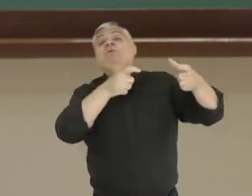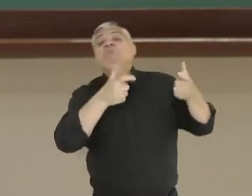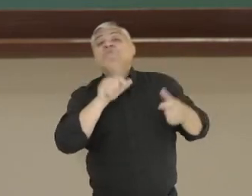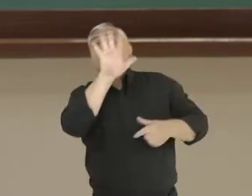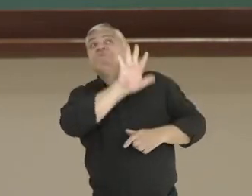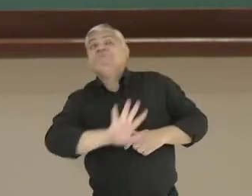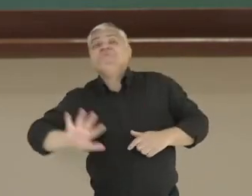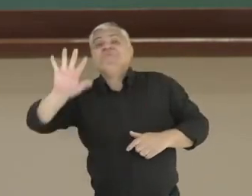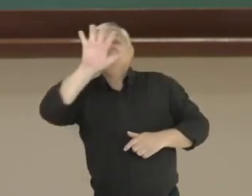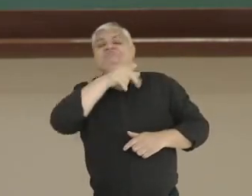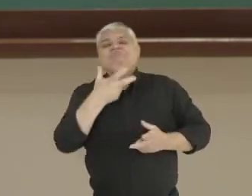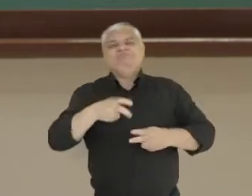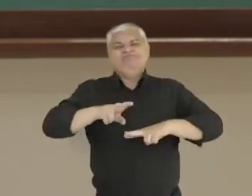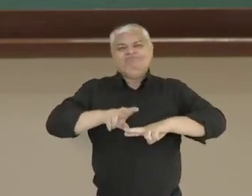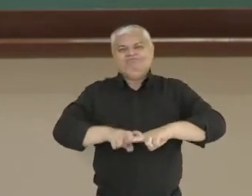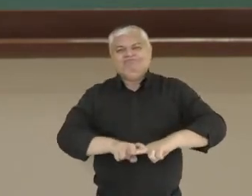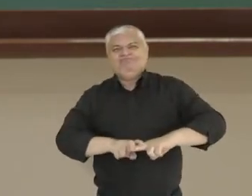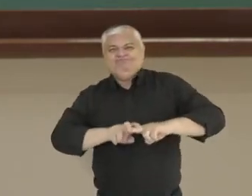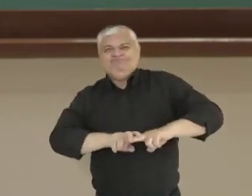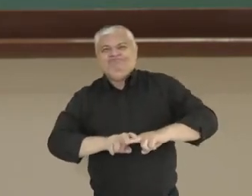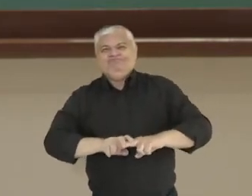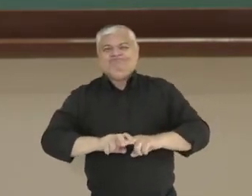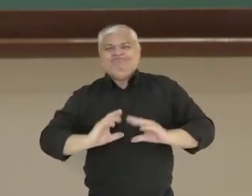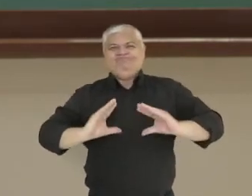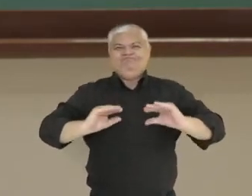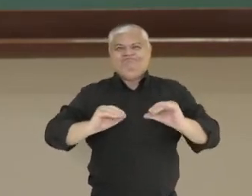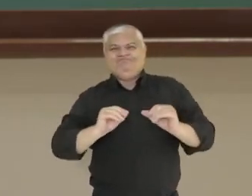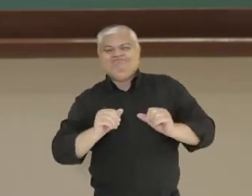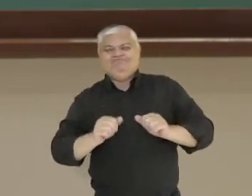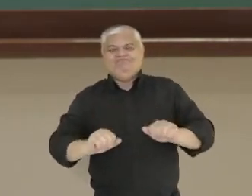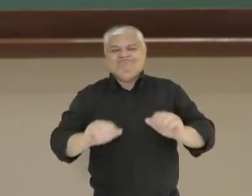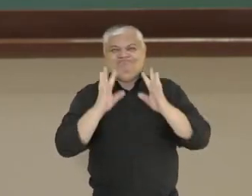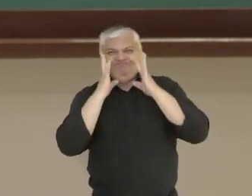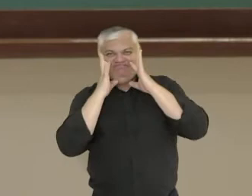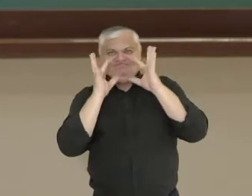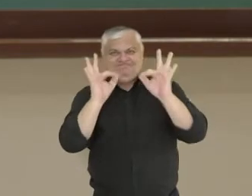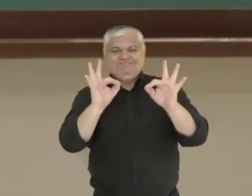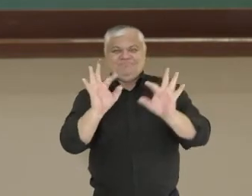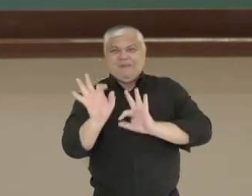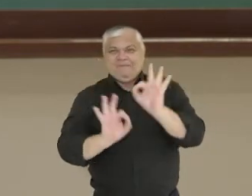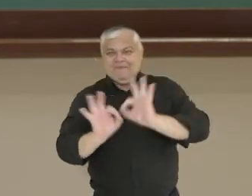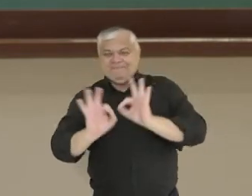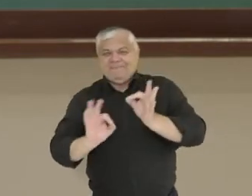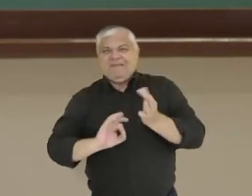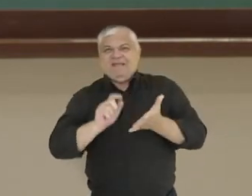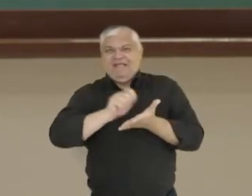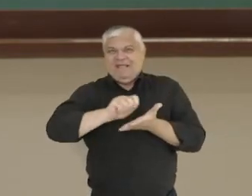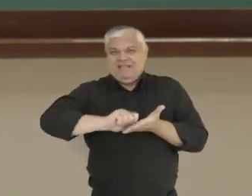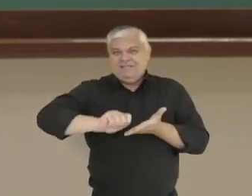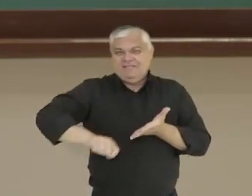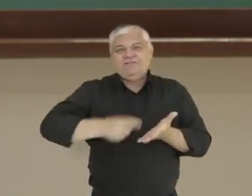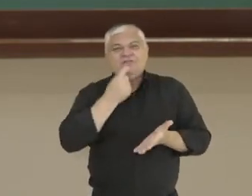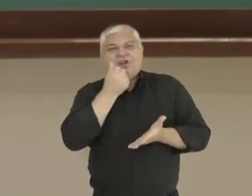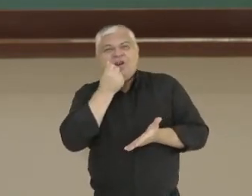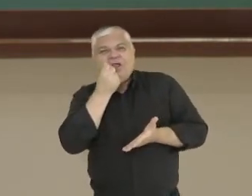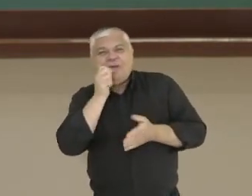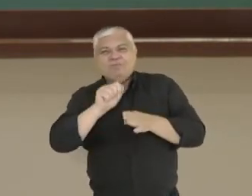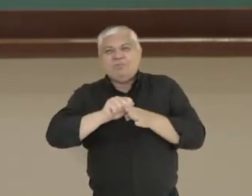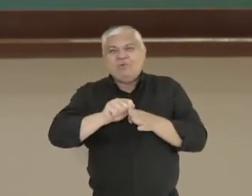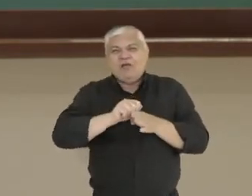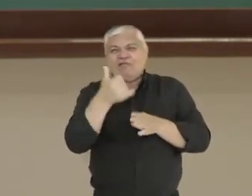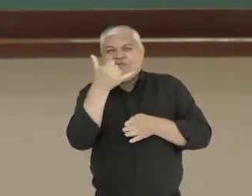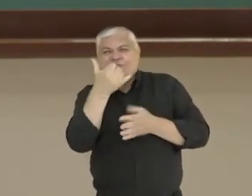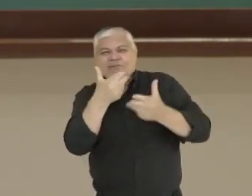Então se acomode aí na sua cadeira, no seu sofá, na sua mesa, acomode-se e providencie caderno, caneta, lápis e borracha e conheça